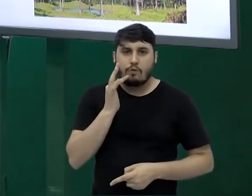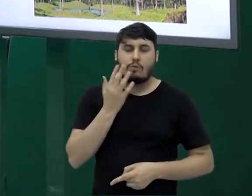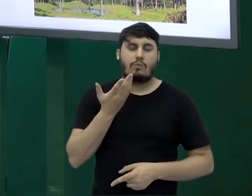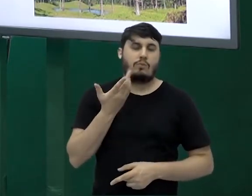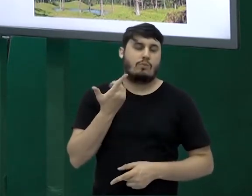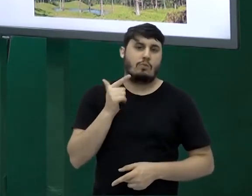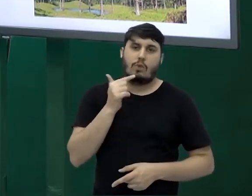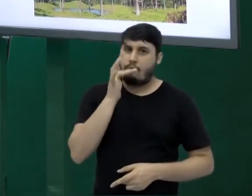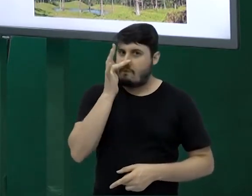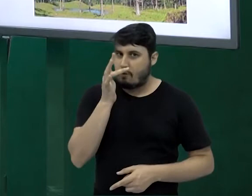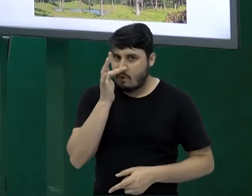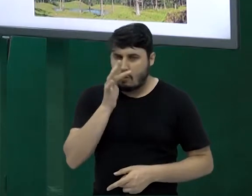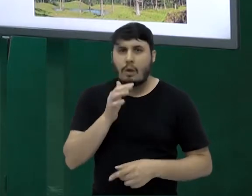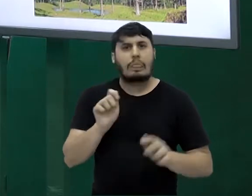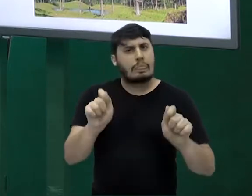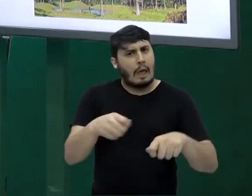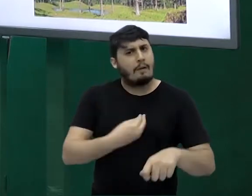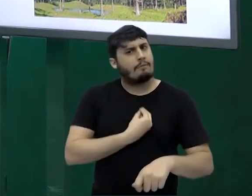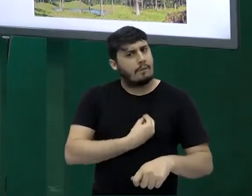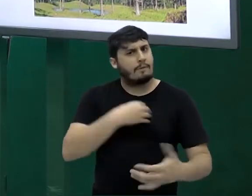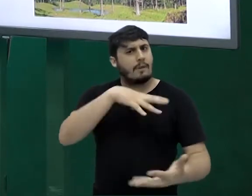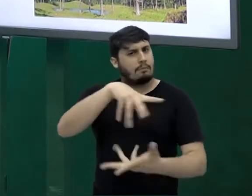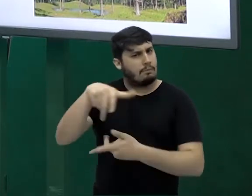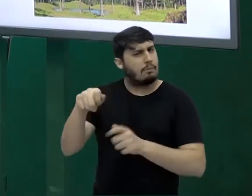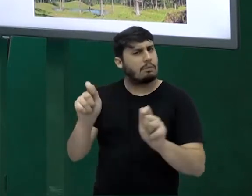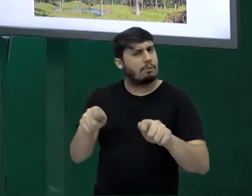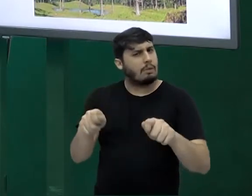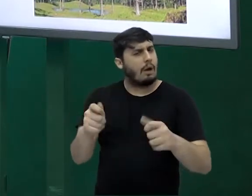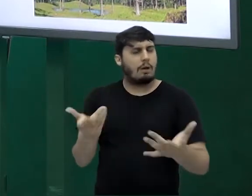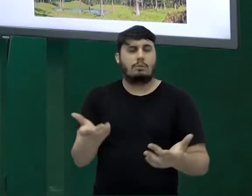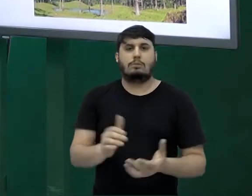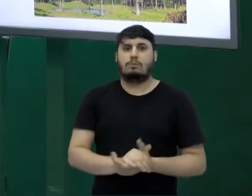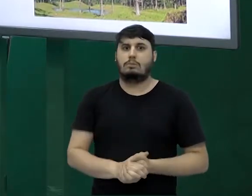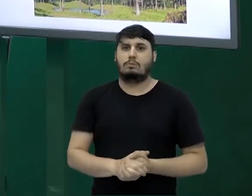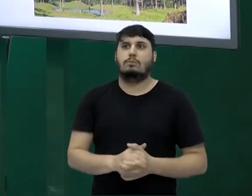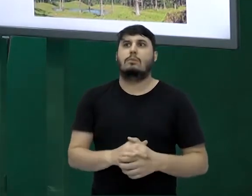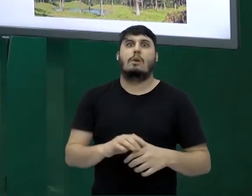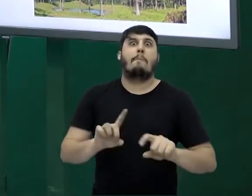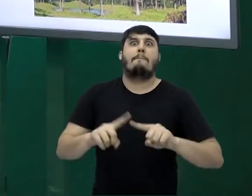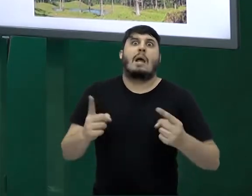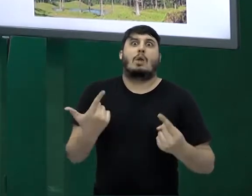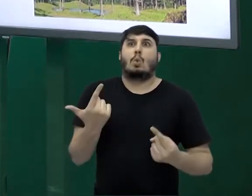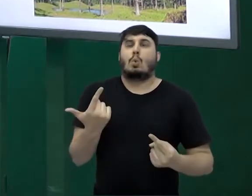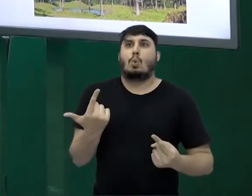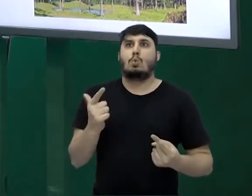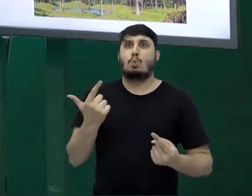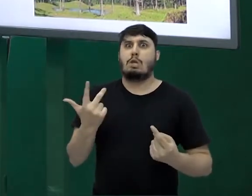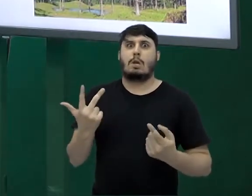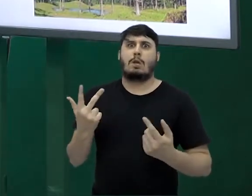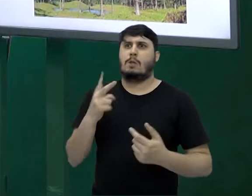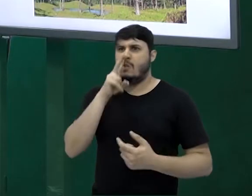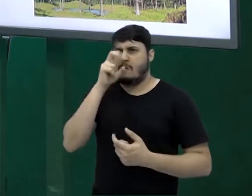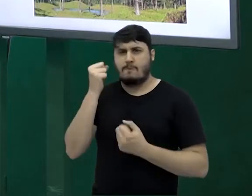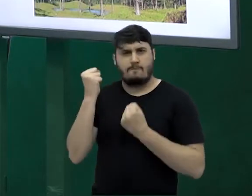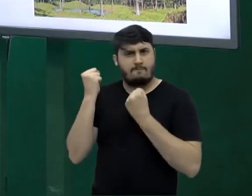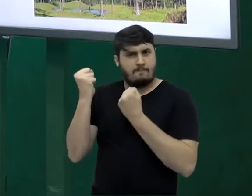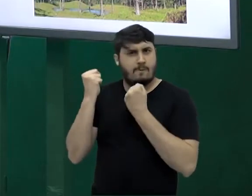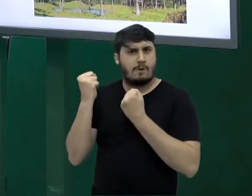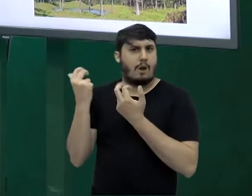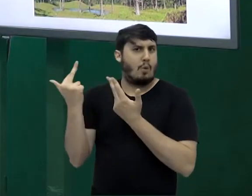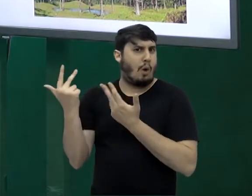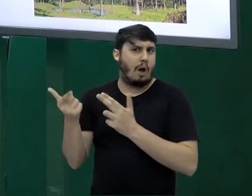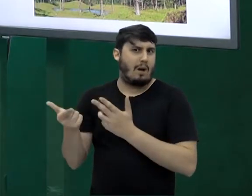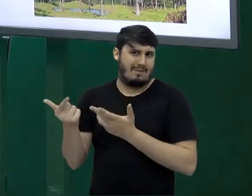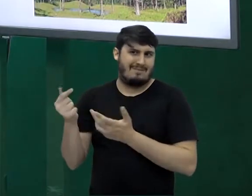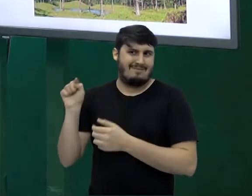né, dá para viver no ambiente terrestre? Dá. Ainda não é uma angiosperma, espetáculo, mas já dá para